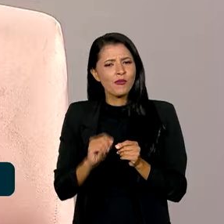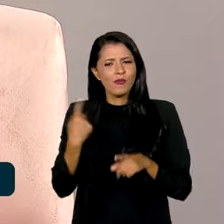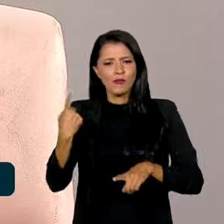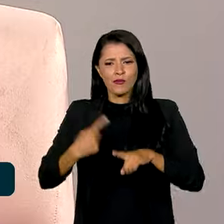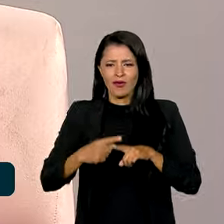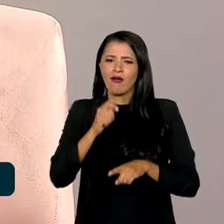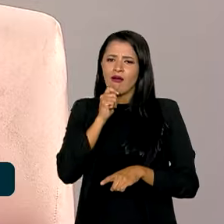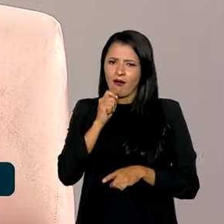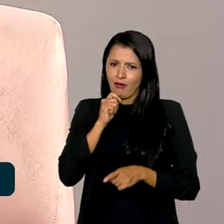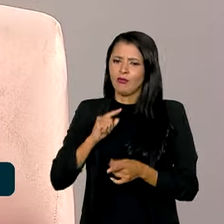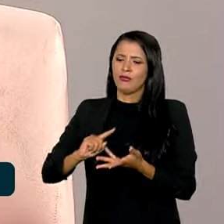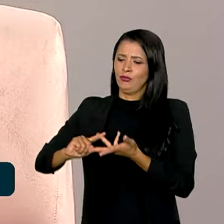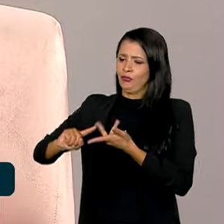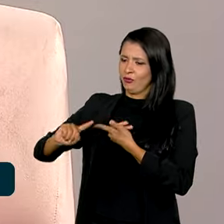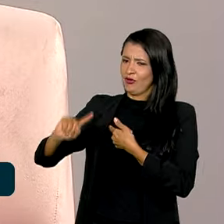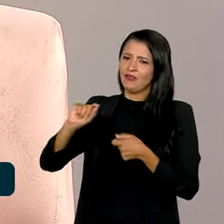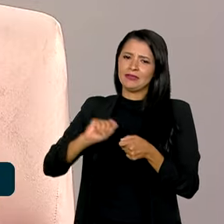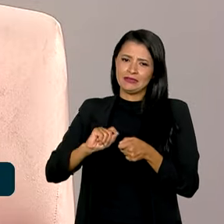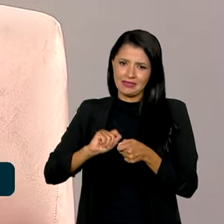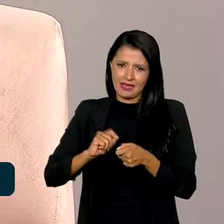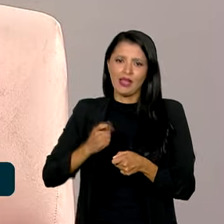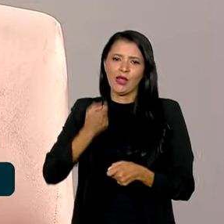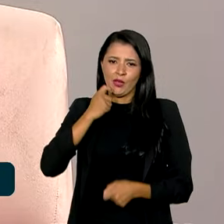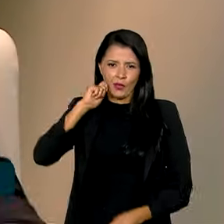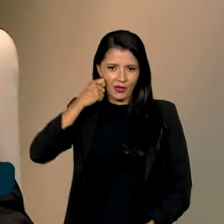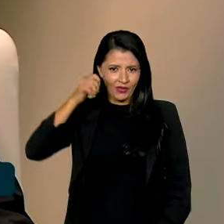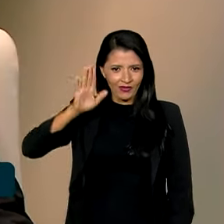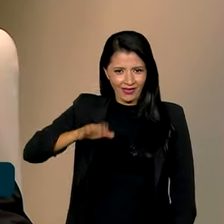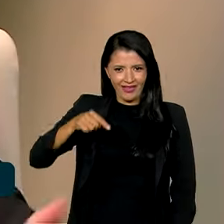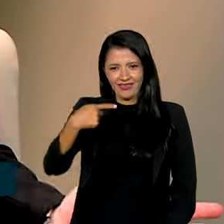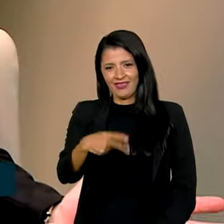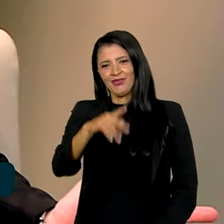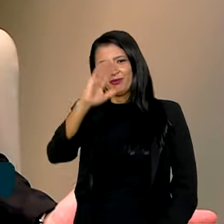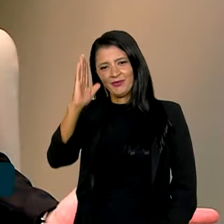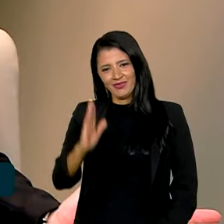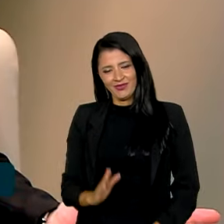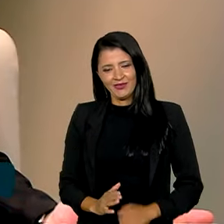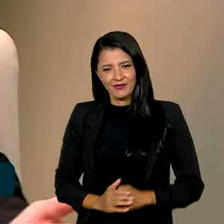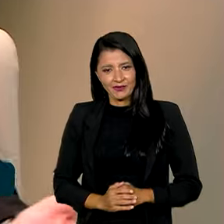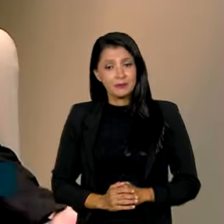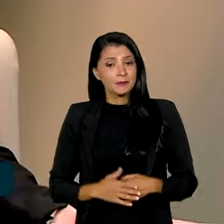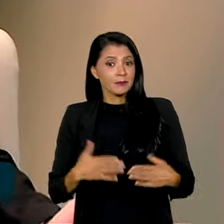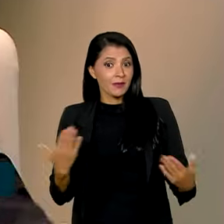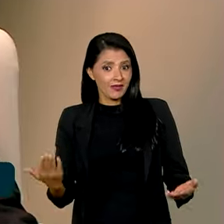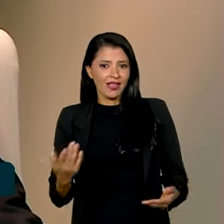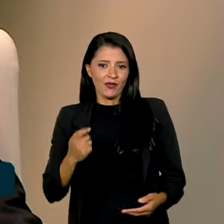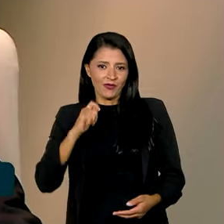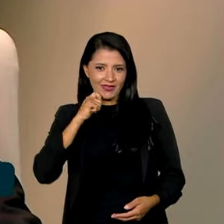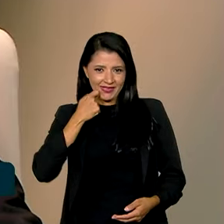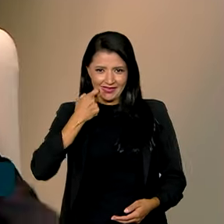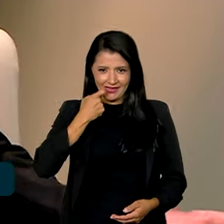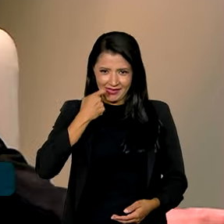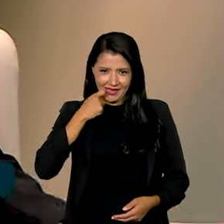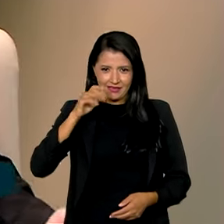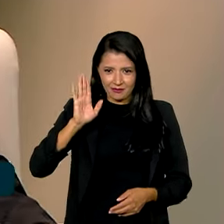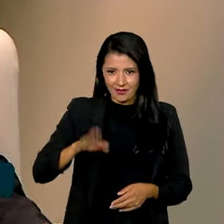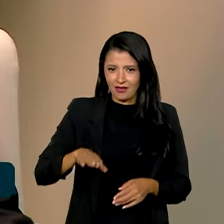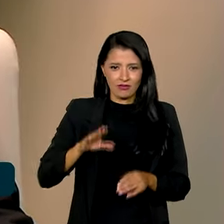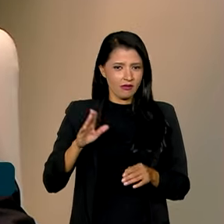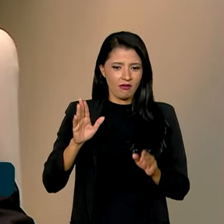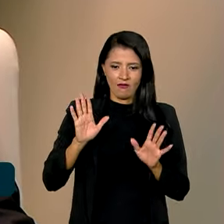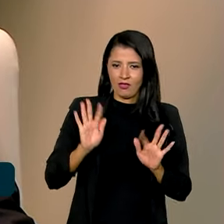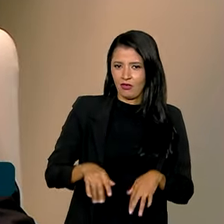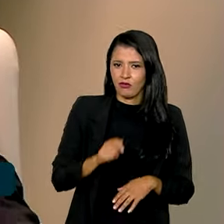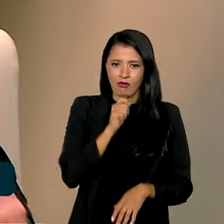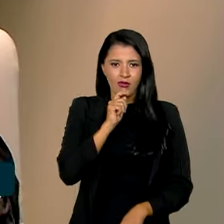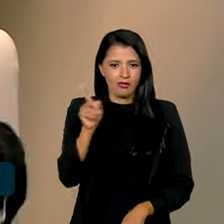ainda tem muita coisa acontecendo aí de Black Friday no país. Exatamente. O Black Friday ainda não acabou, né? Muitas lojas ainda